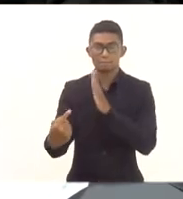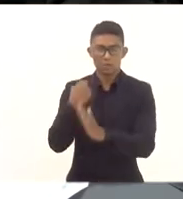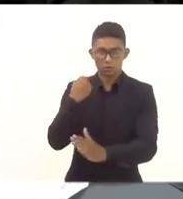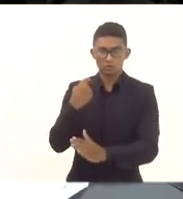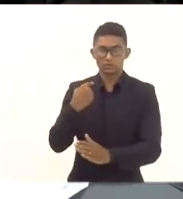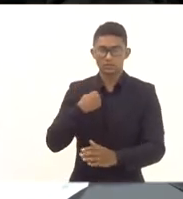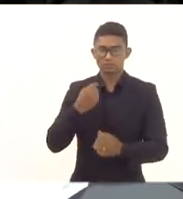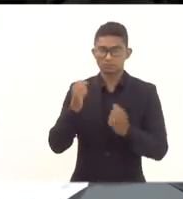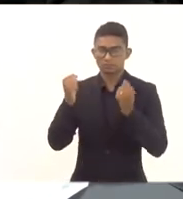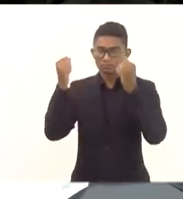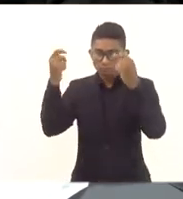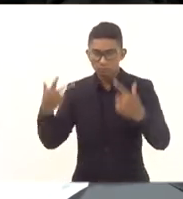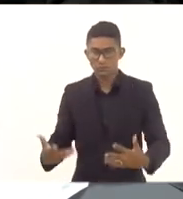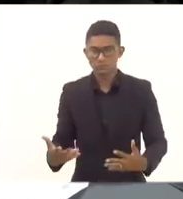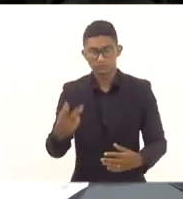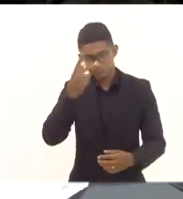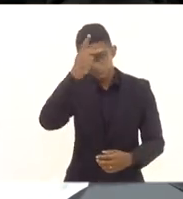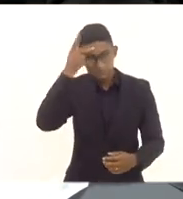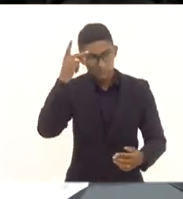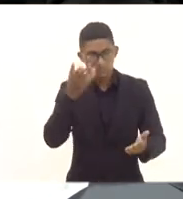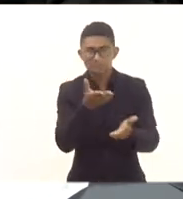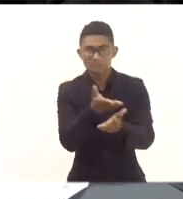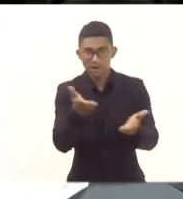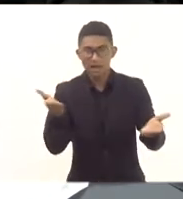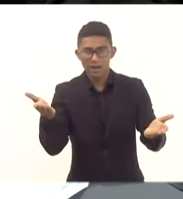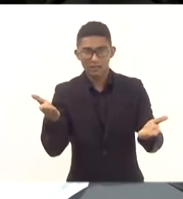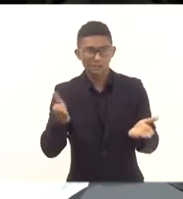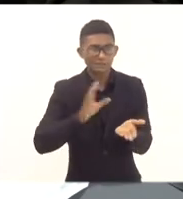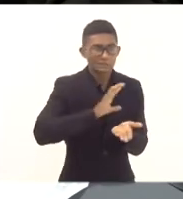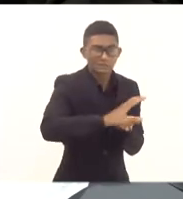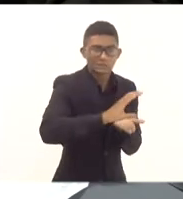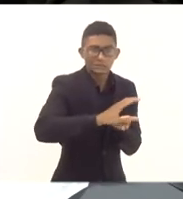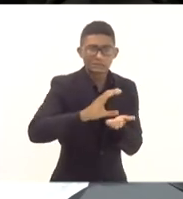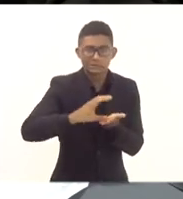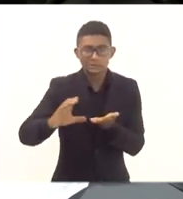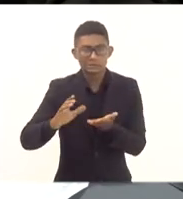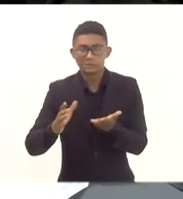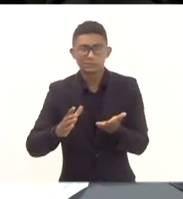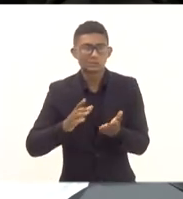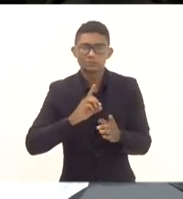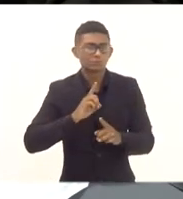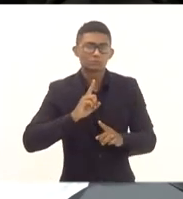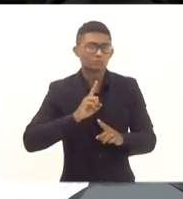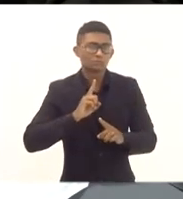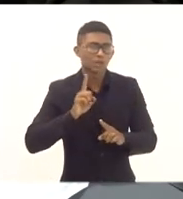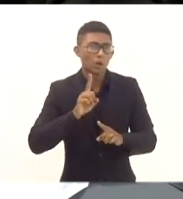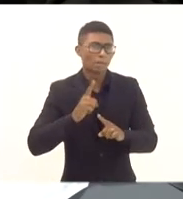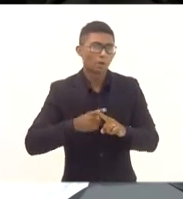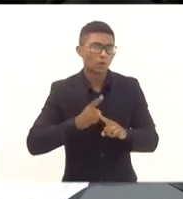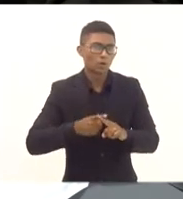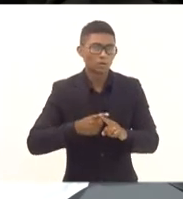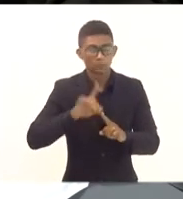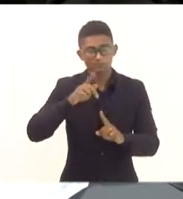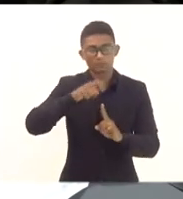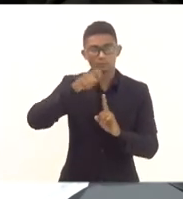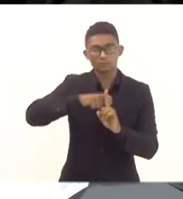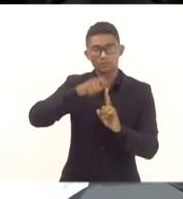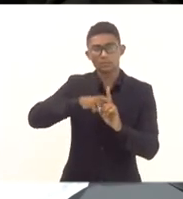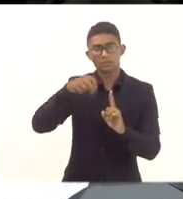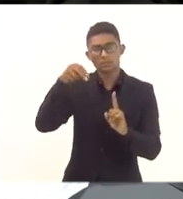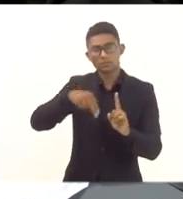relação à dificuldade de chegar nas pessoas em novembro de 2021 a gente entende né essa